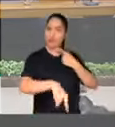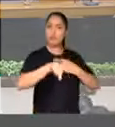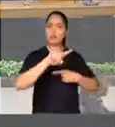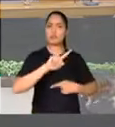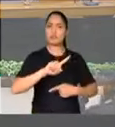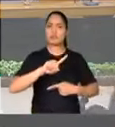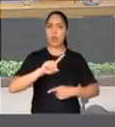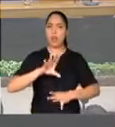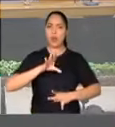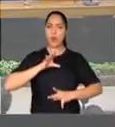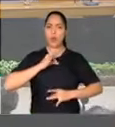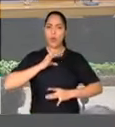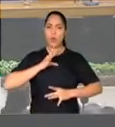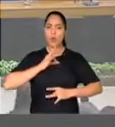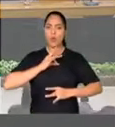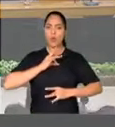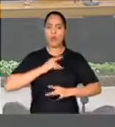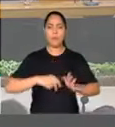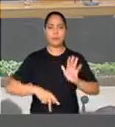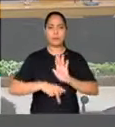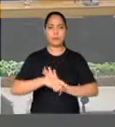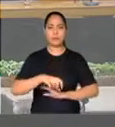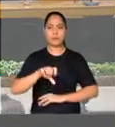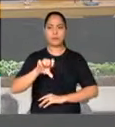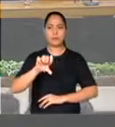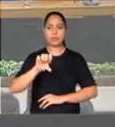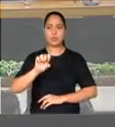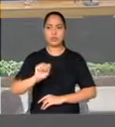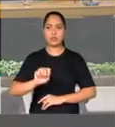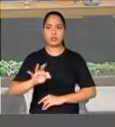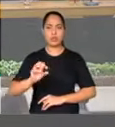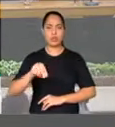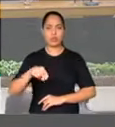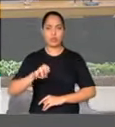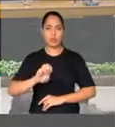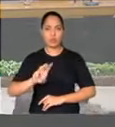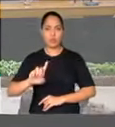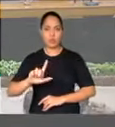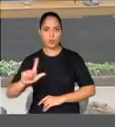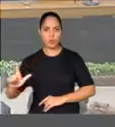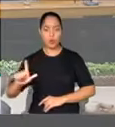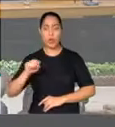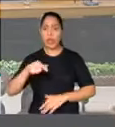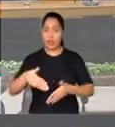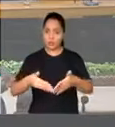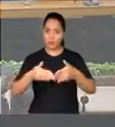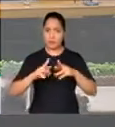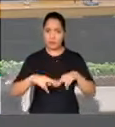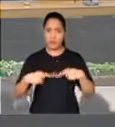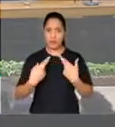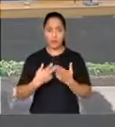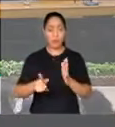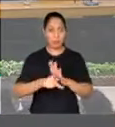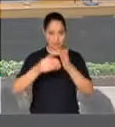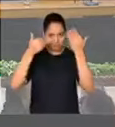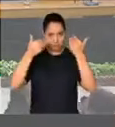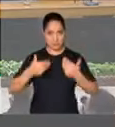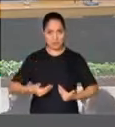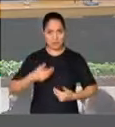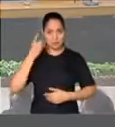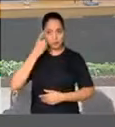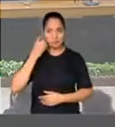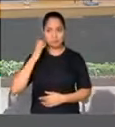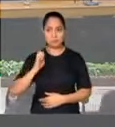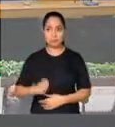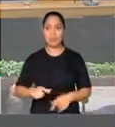revolução dos corpos de Stonewall. Essa sessão foi requerida por mim, deputada Érica Cocai,